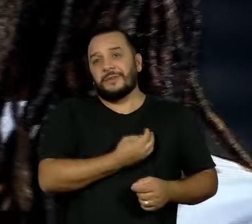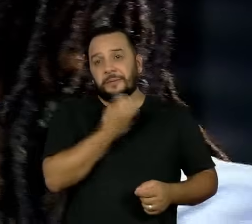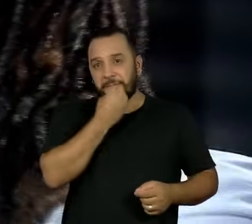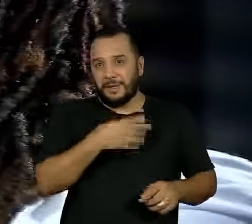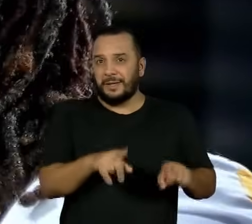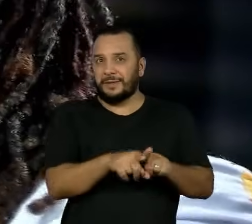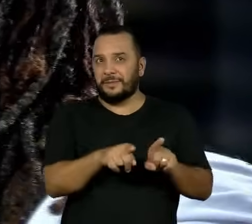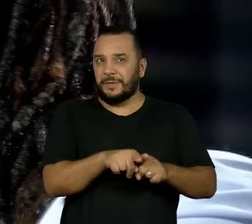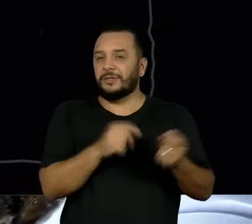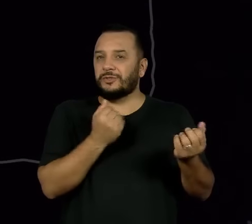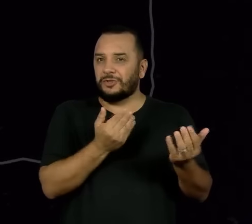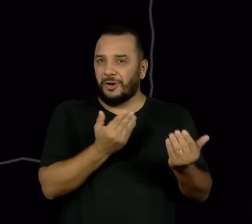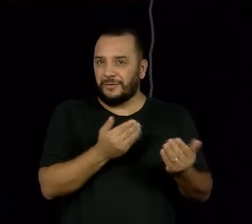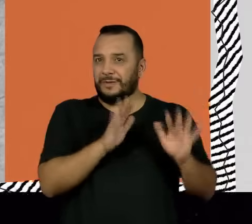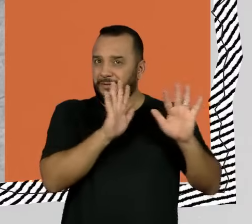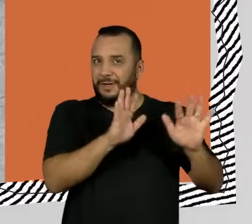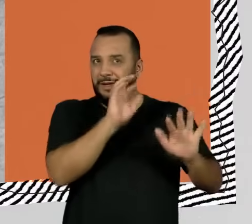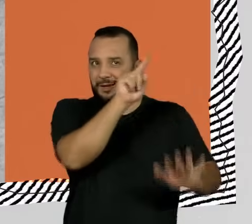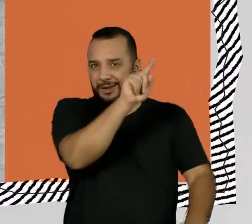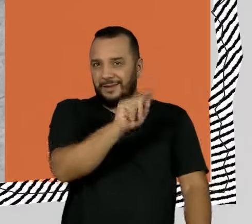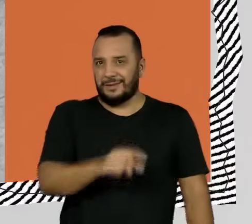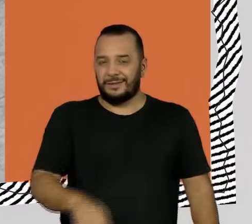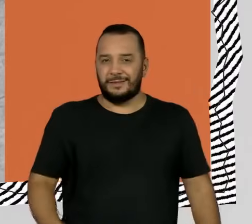jovens queiram envelhecer lá.